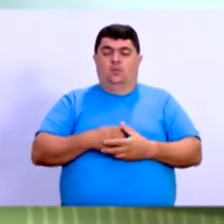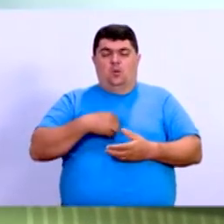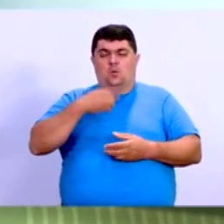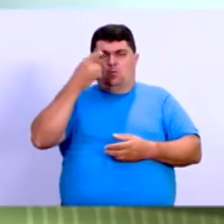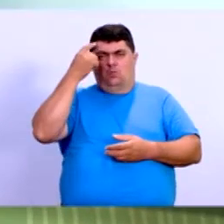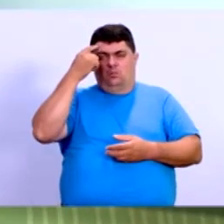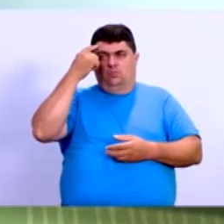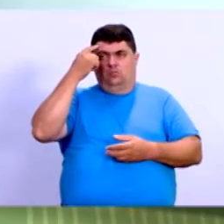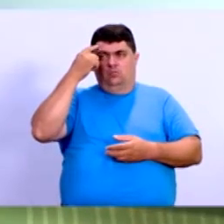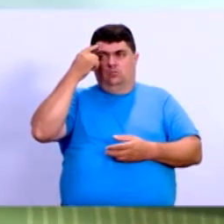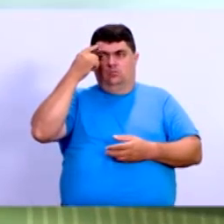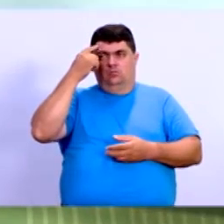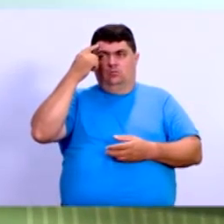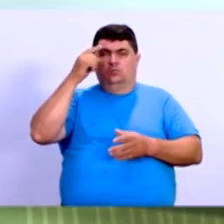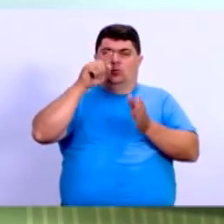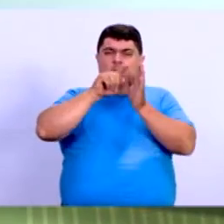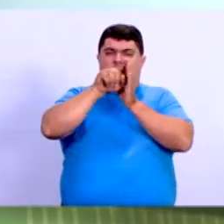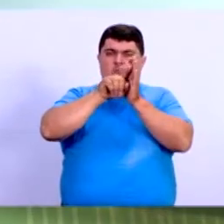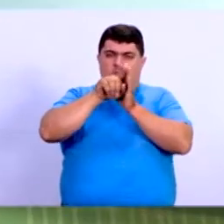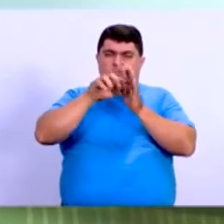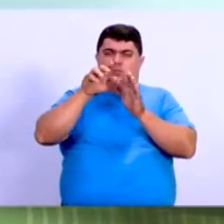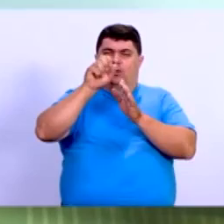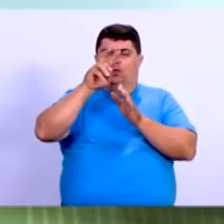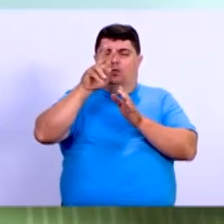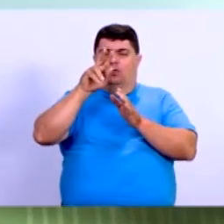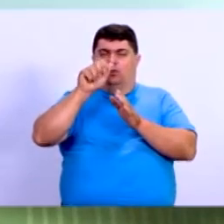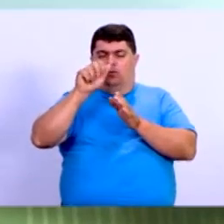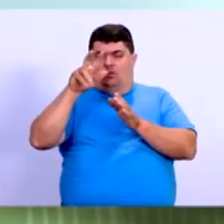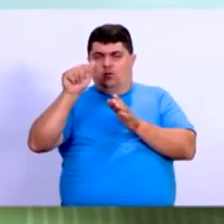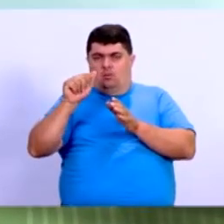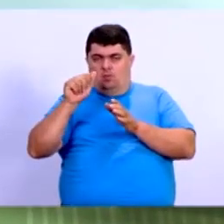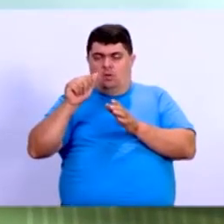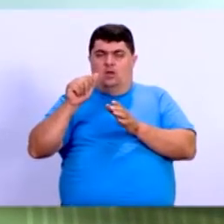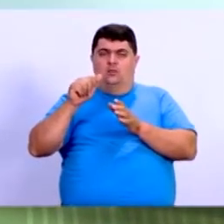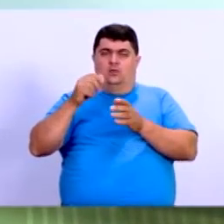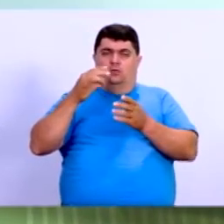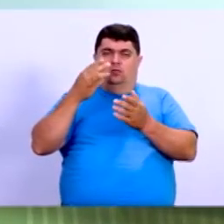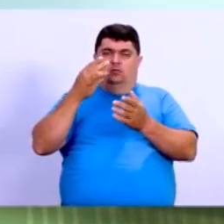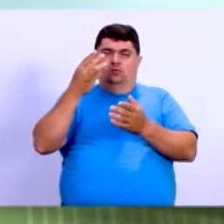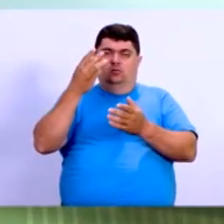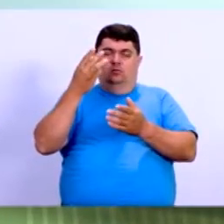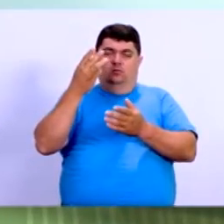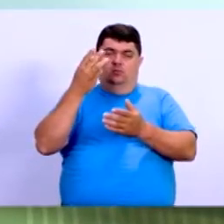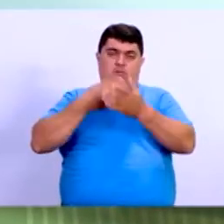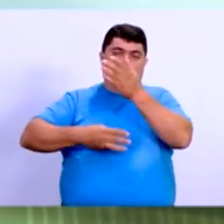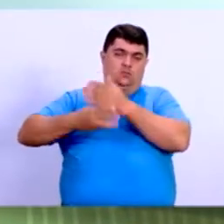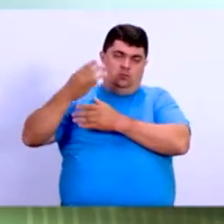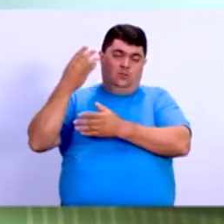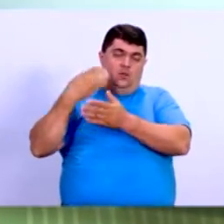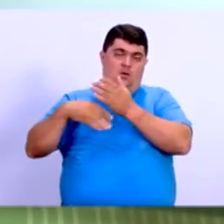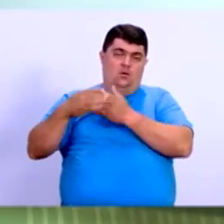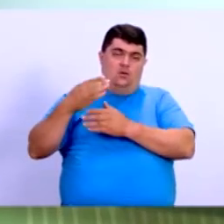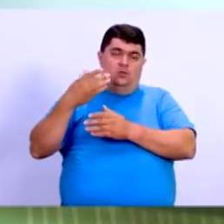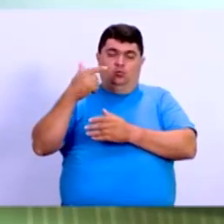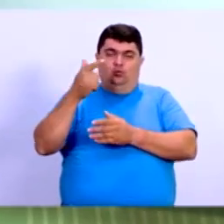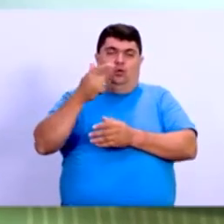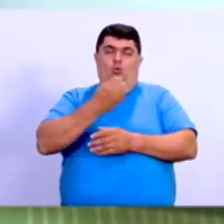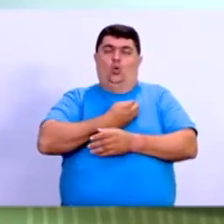que o questionário que a gente tenha deixado online para os senhores da terceira aula para a quarta aula, que não valia